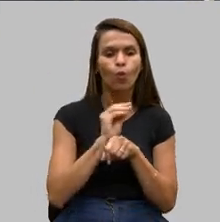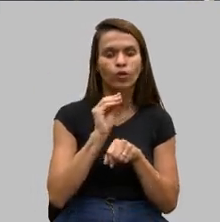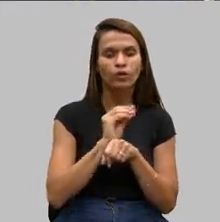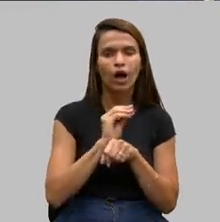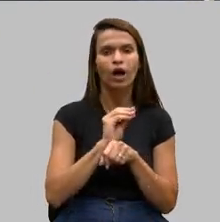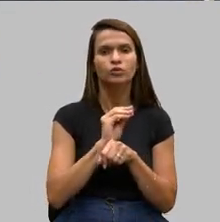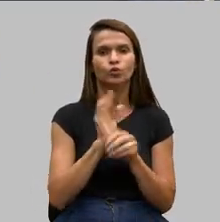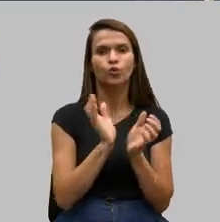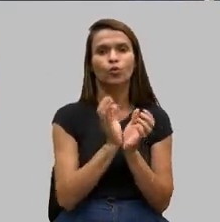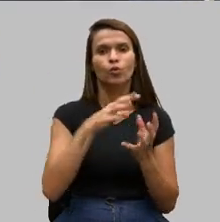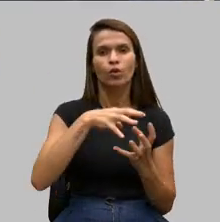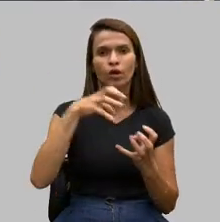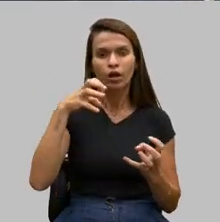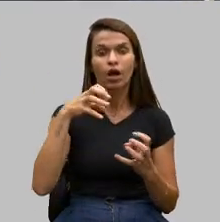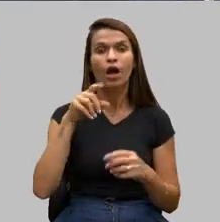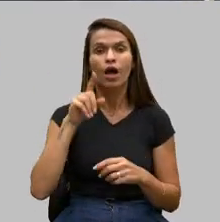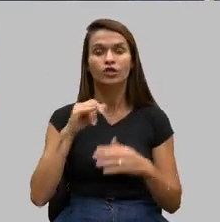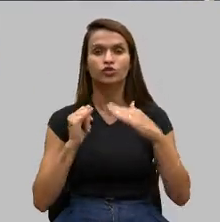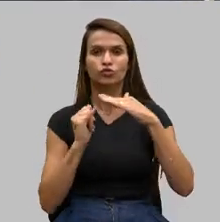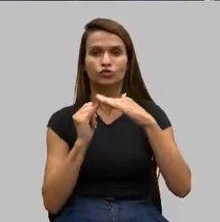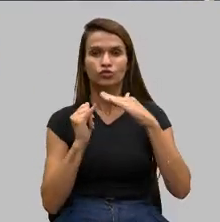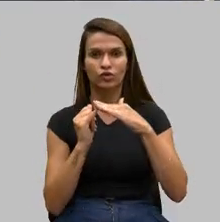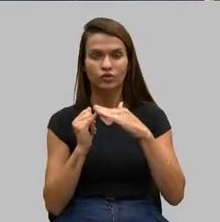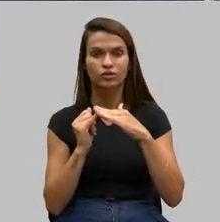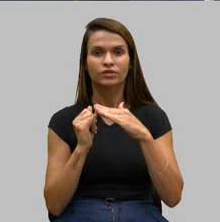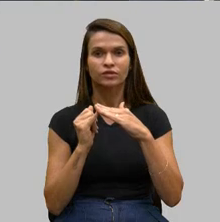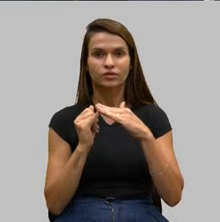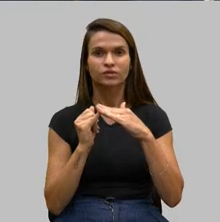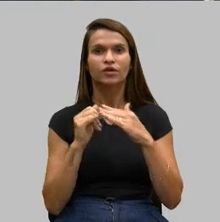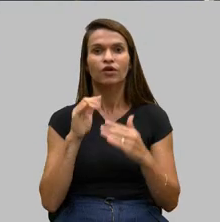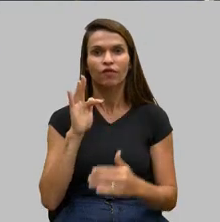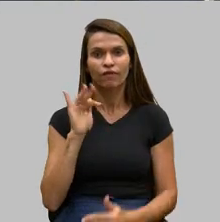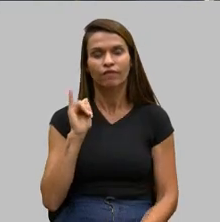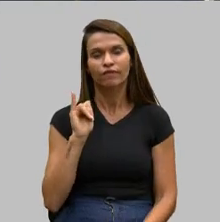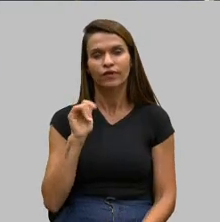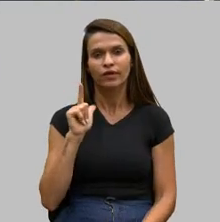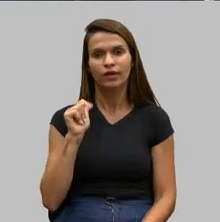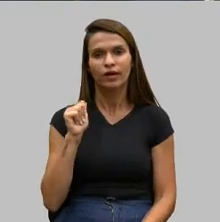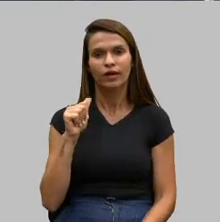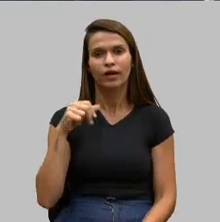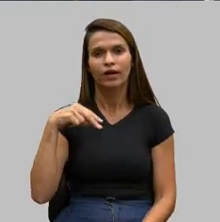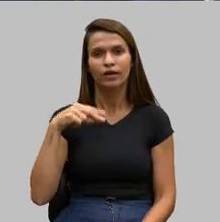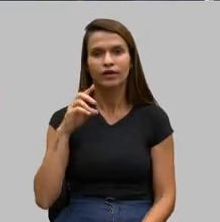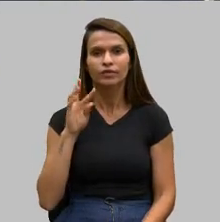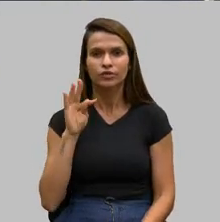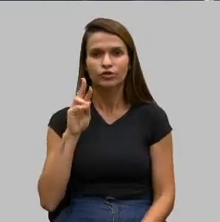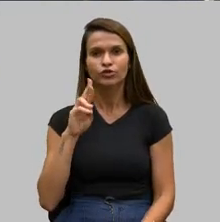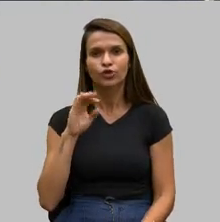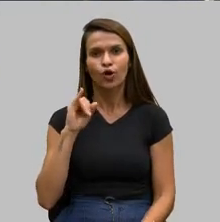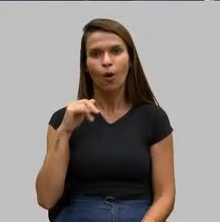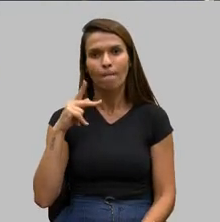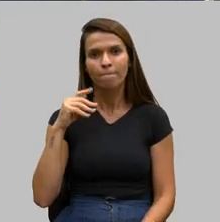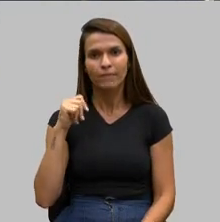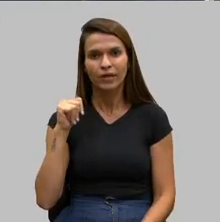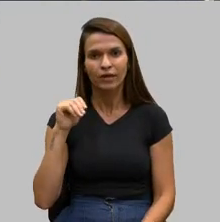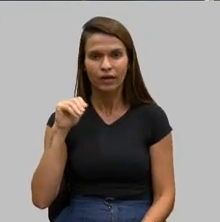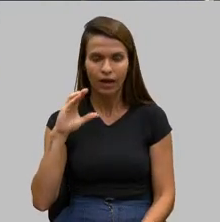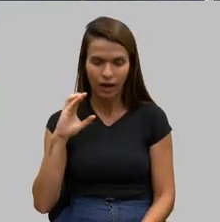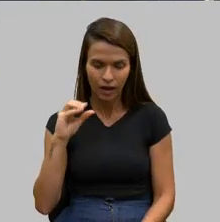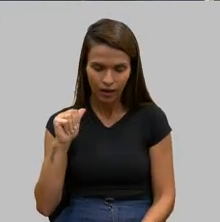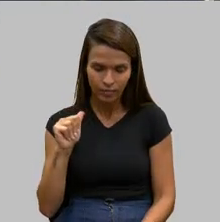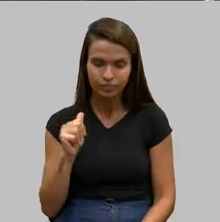instituições filantrópicas e Muitas delas tem uma participação muito pequena do poder